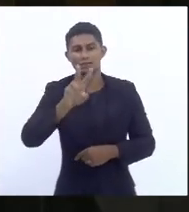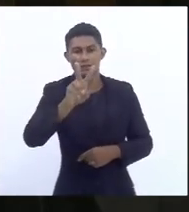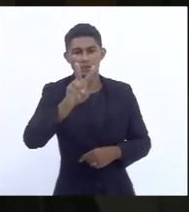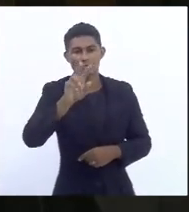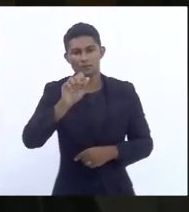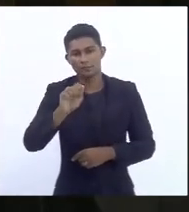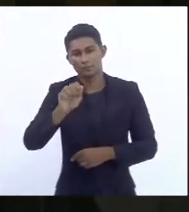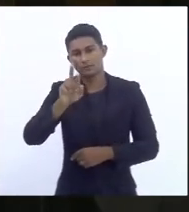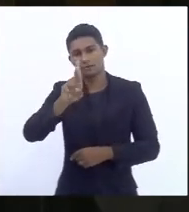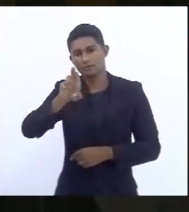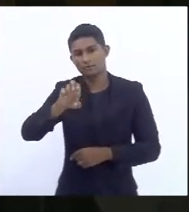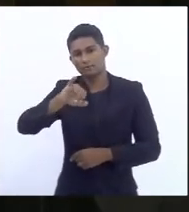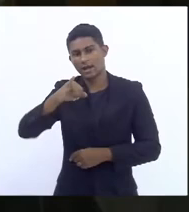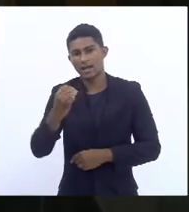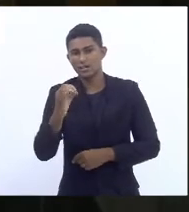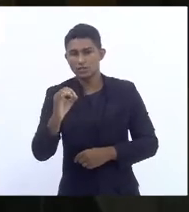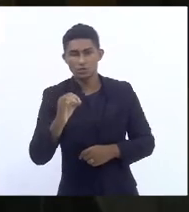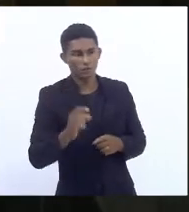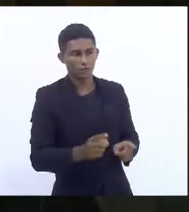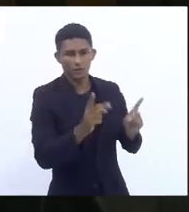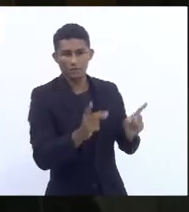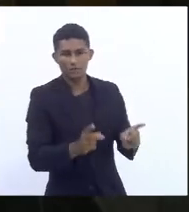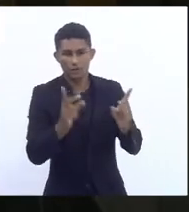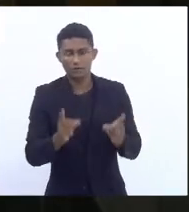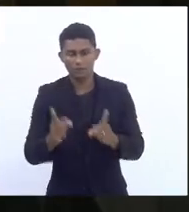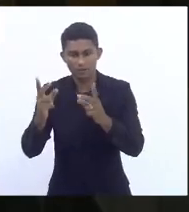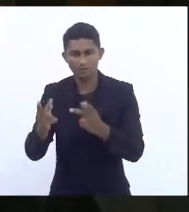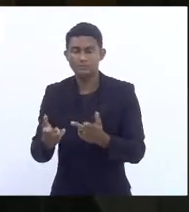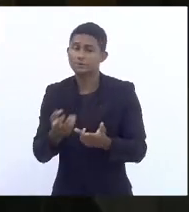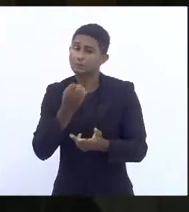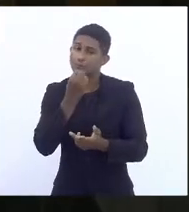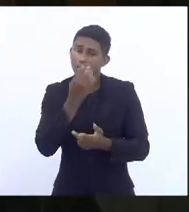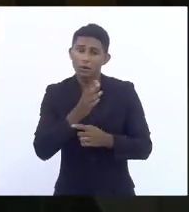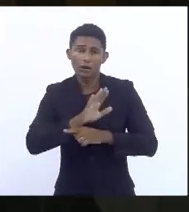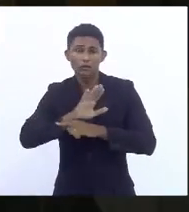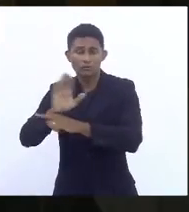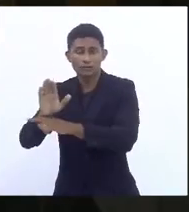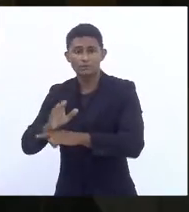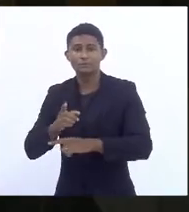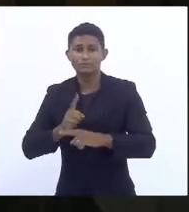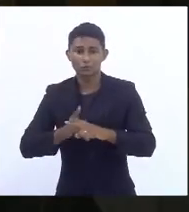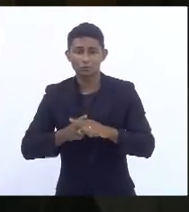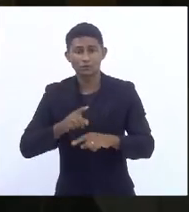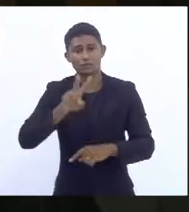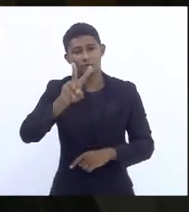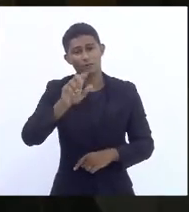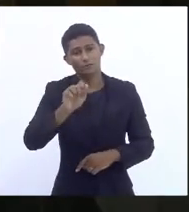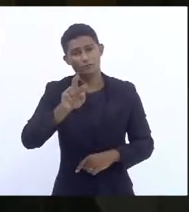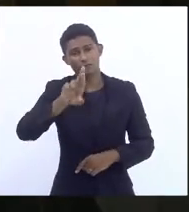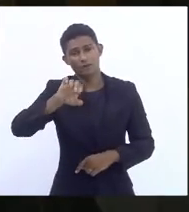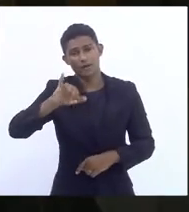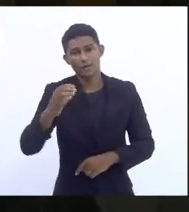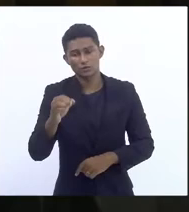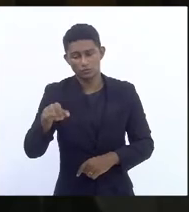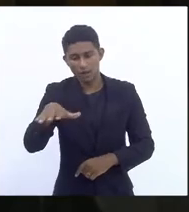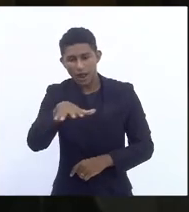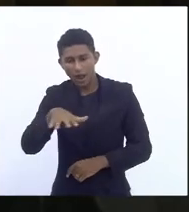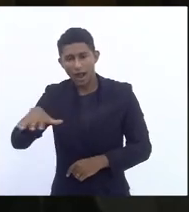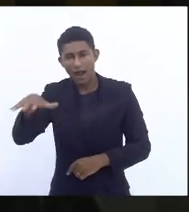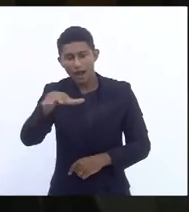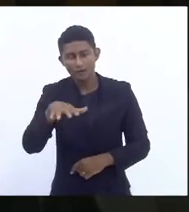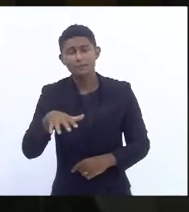Porque é o varejo também o grande gerador de emprego e renda.